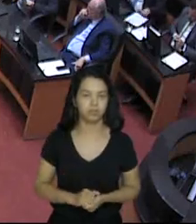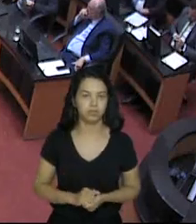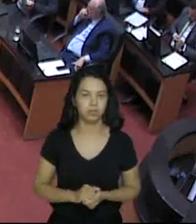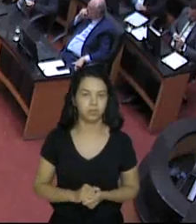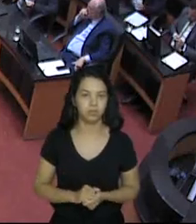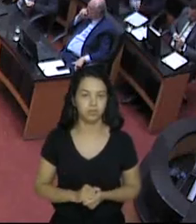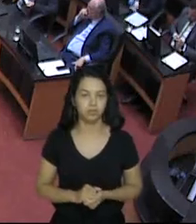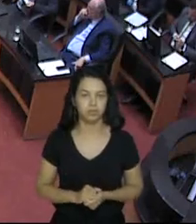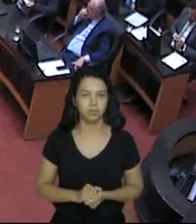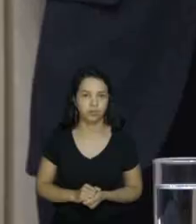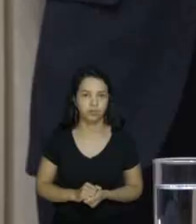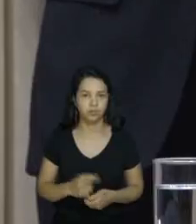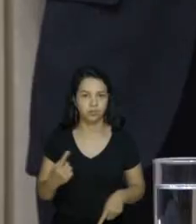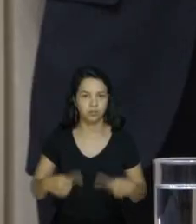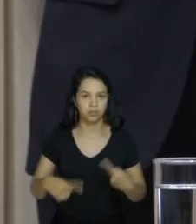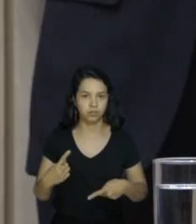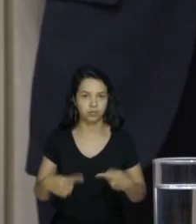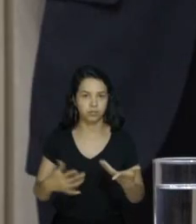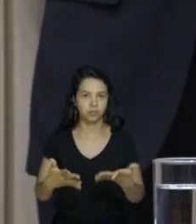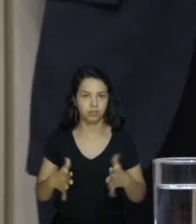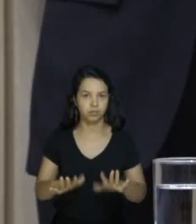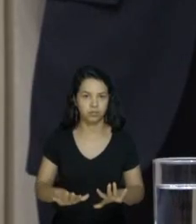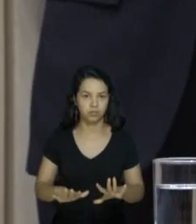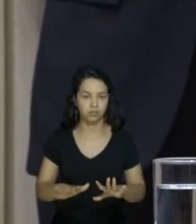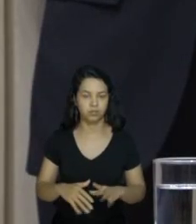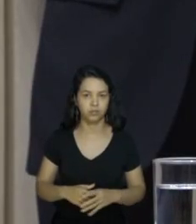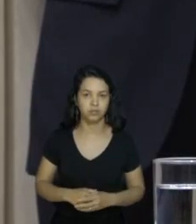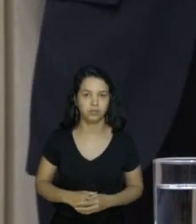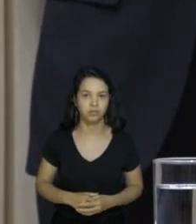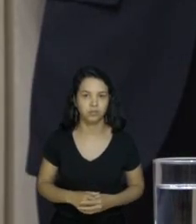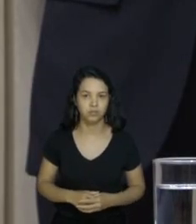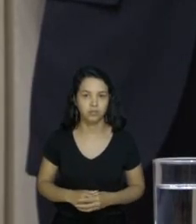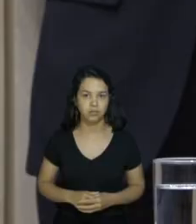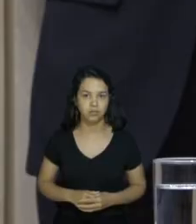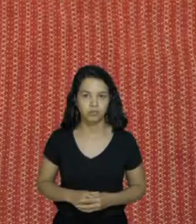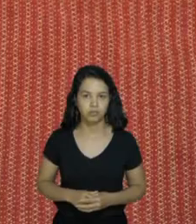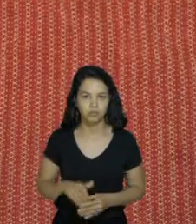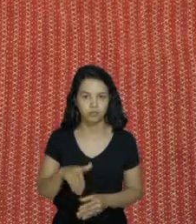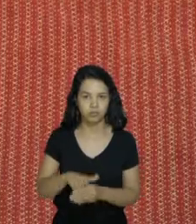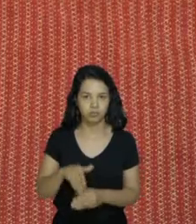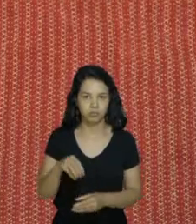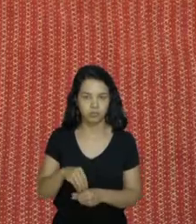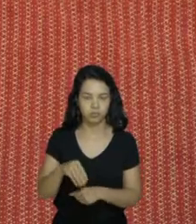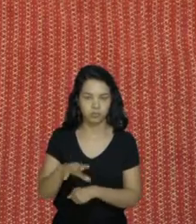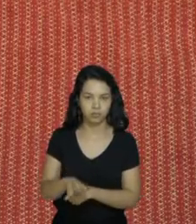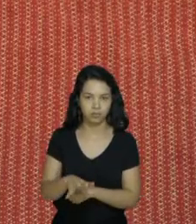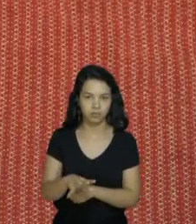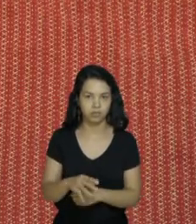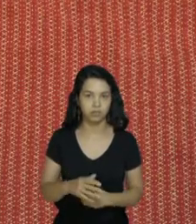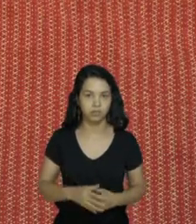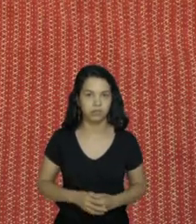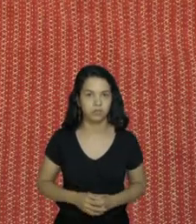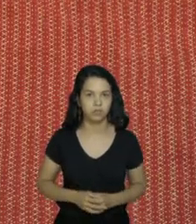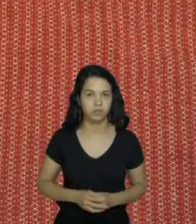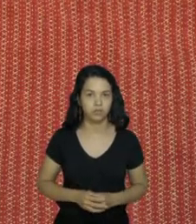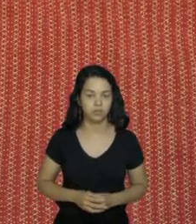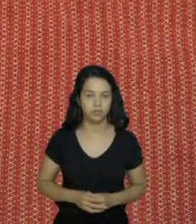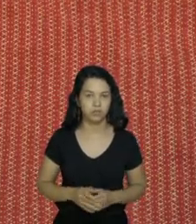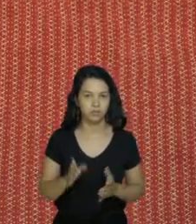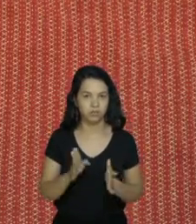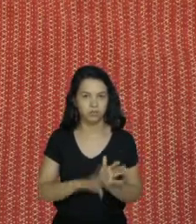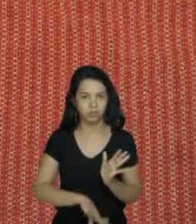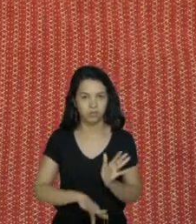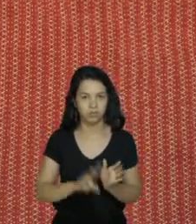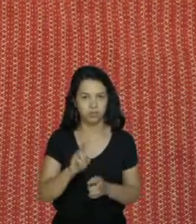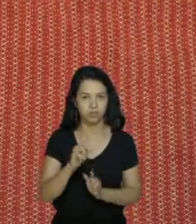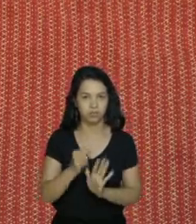Não havendo mais quem queira discutir... Senhor presidente, para encaminhamento é voto, encaminhamento com a palavra, deputado Fernando pela Crelli. Derrubada do veto, o MDB